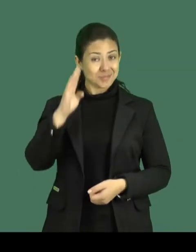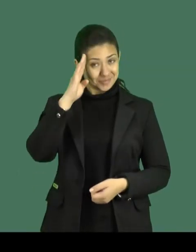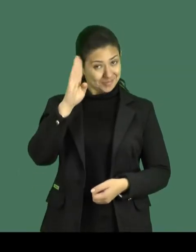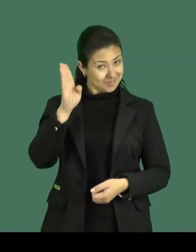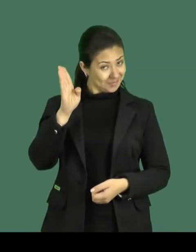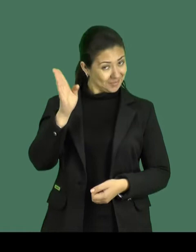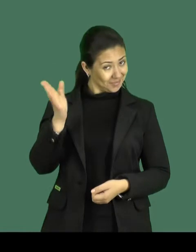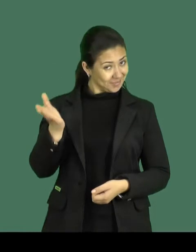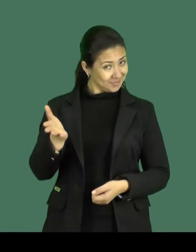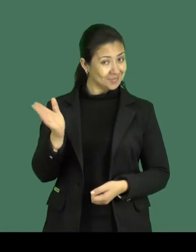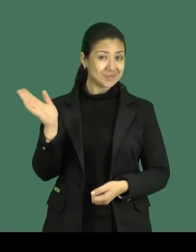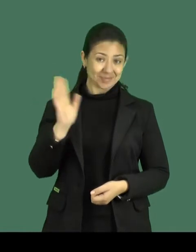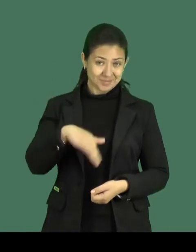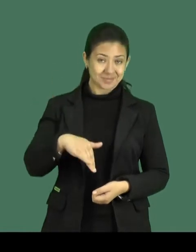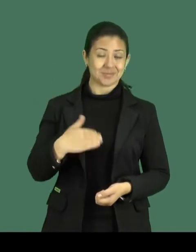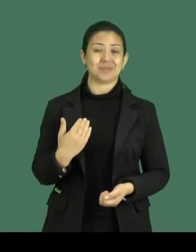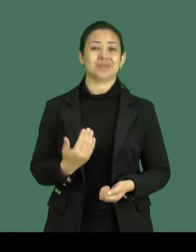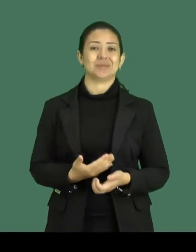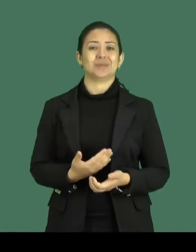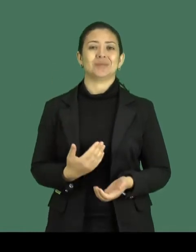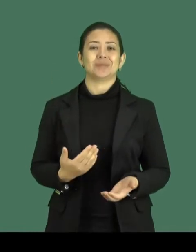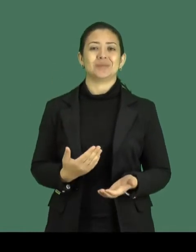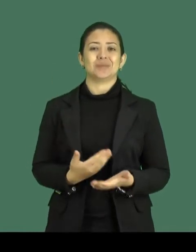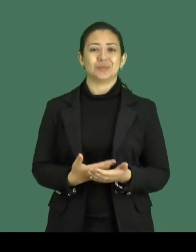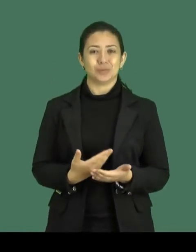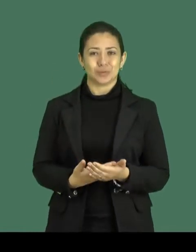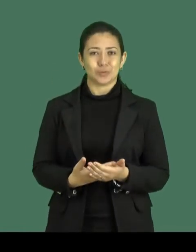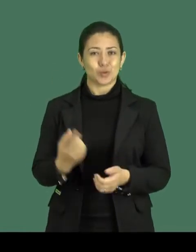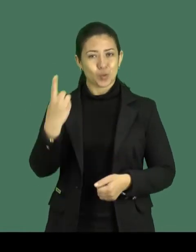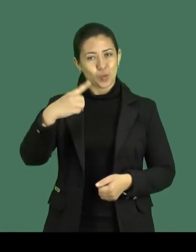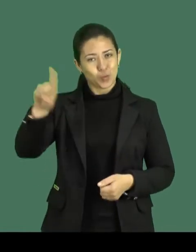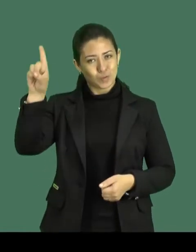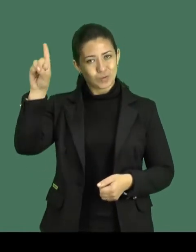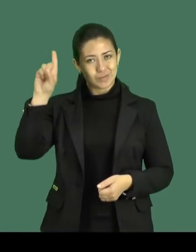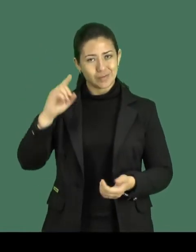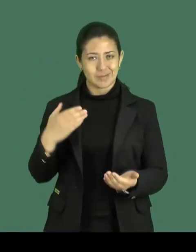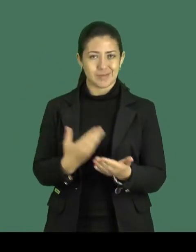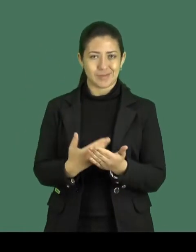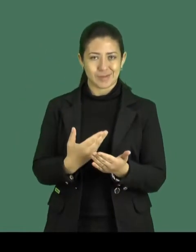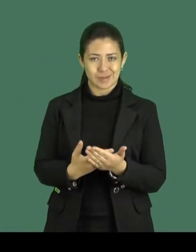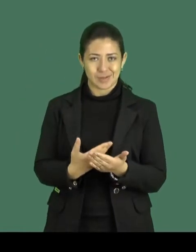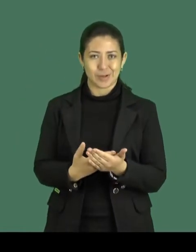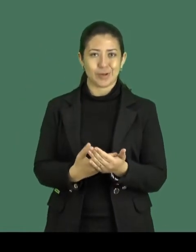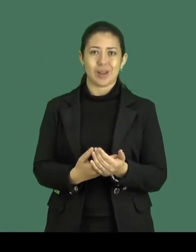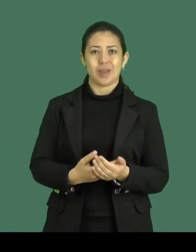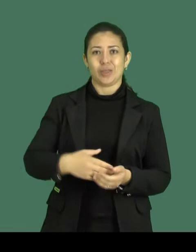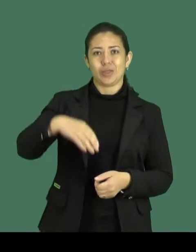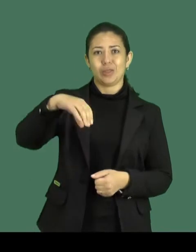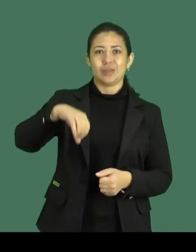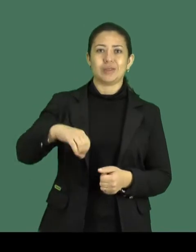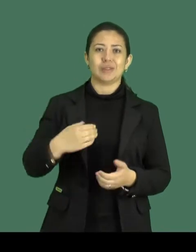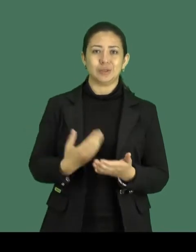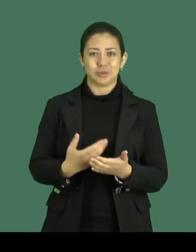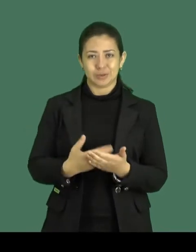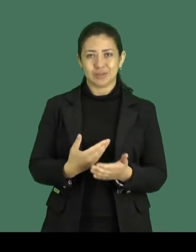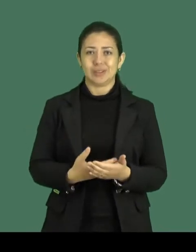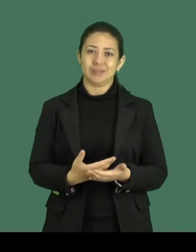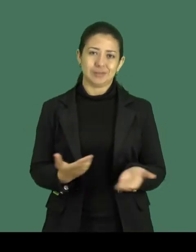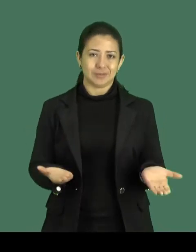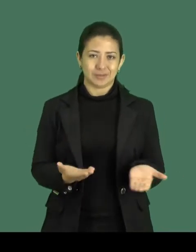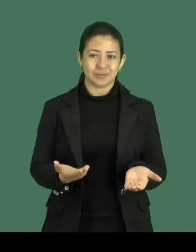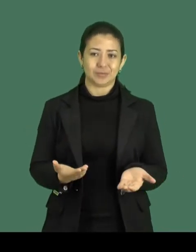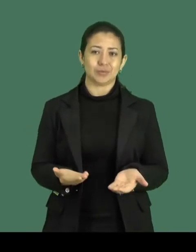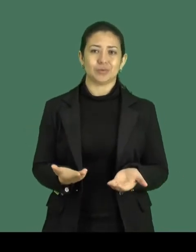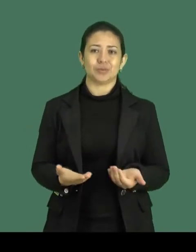Olá pessoal, hoje nós vamos encerrar com a aula 9, a nossa última aula desses 9 tópicos que nós revisamos